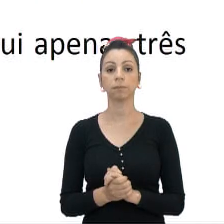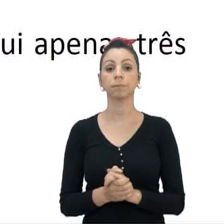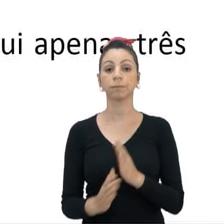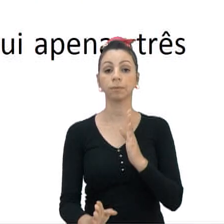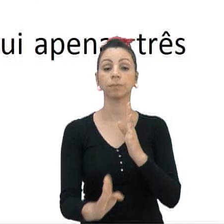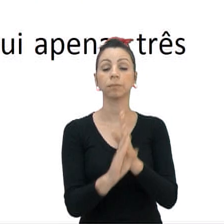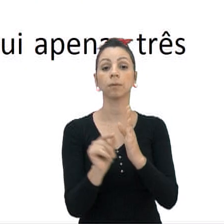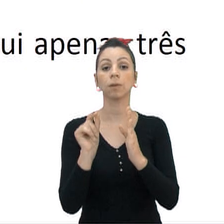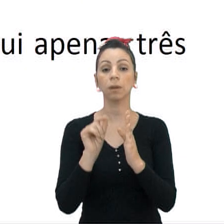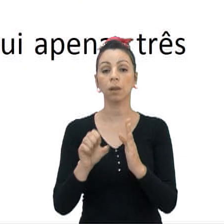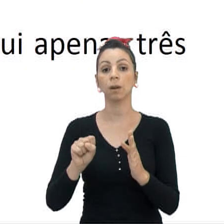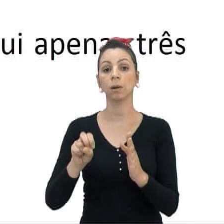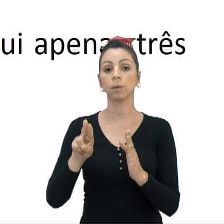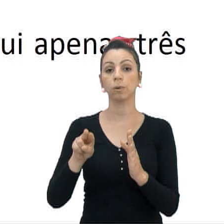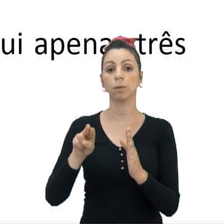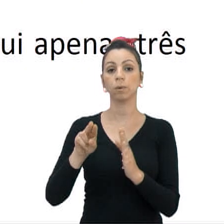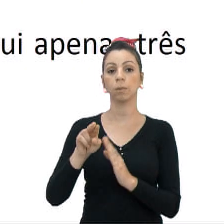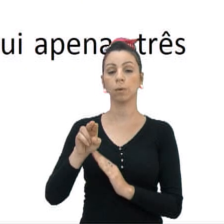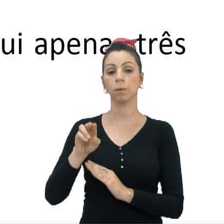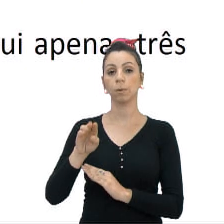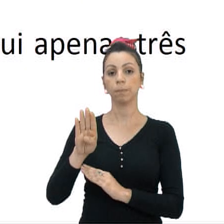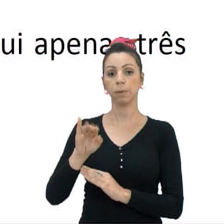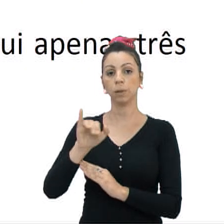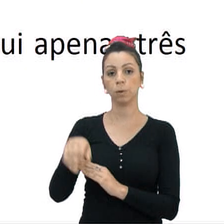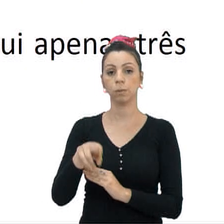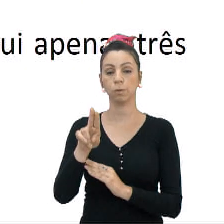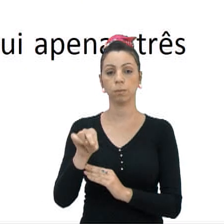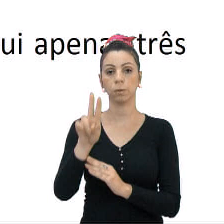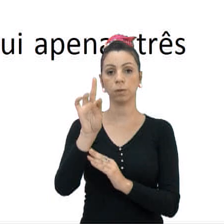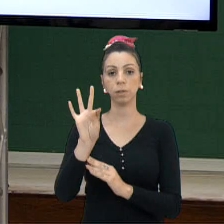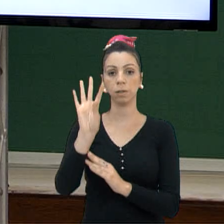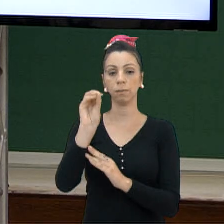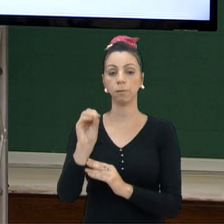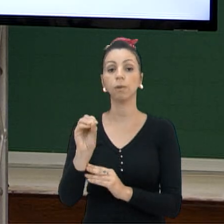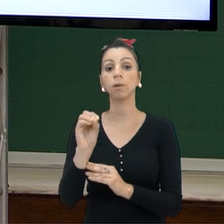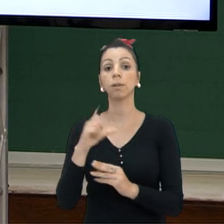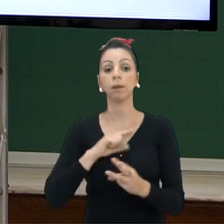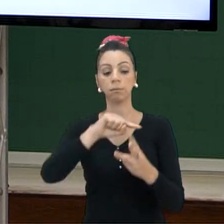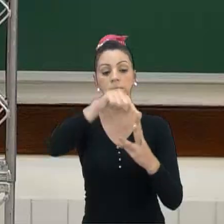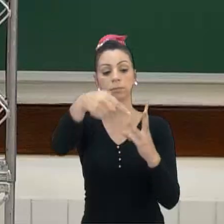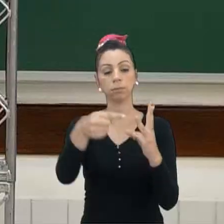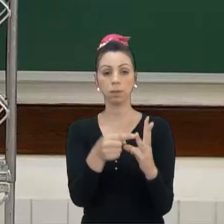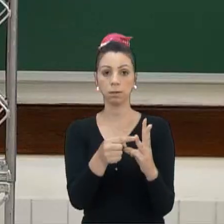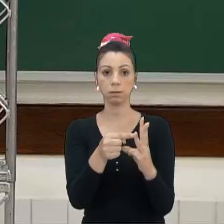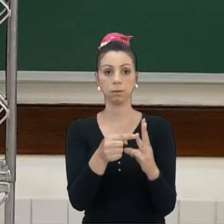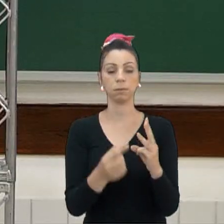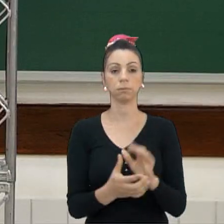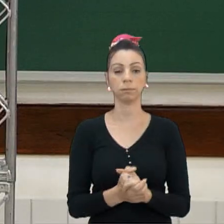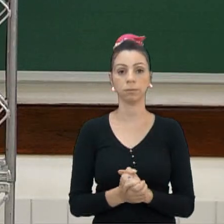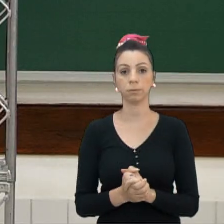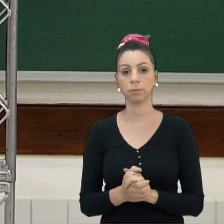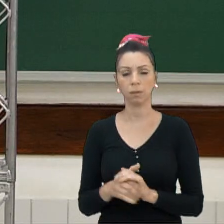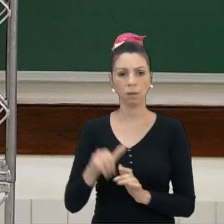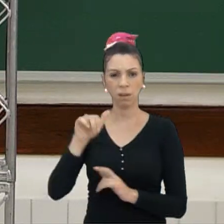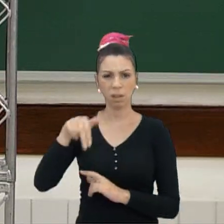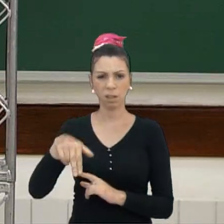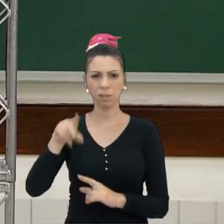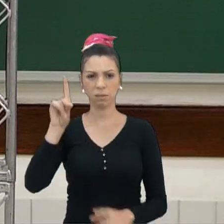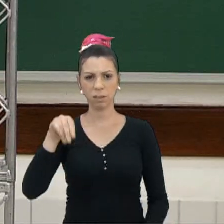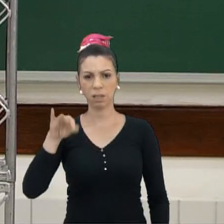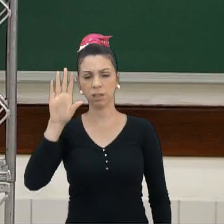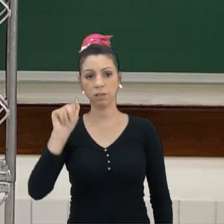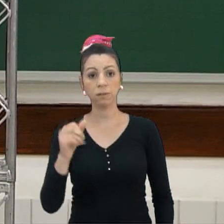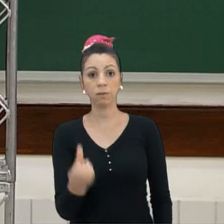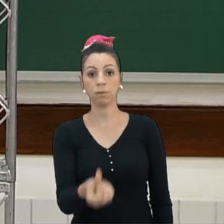modo subjuntivo possui apenas 3 conjugações, diferente do indicativo. Lembra quando nós falamos do indicativo, que ele